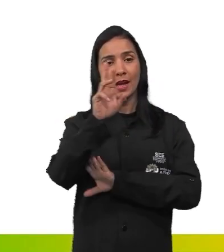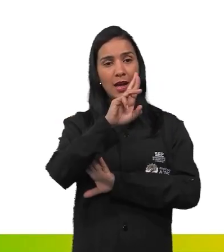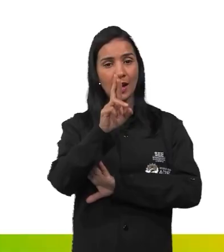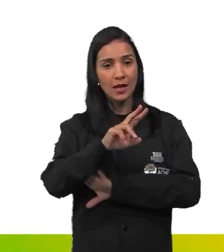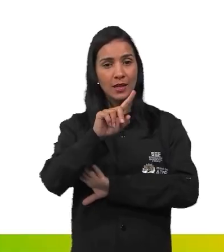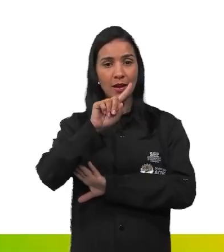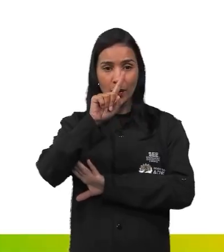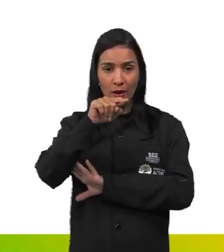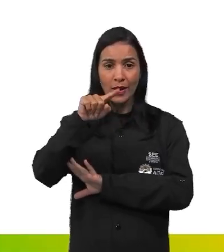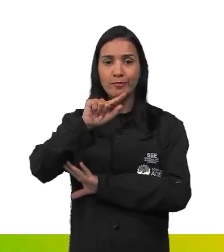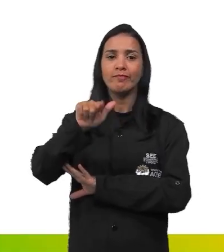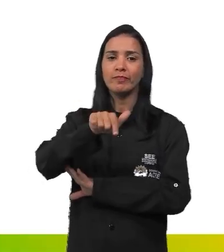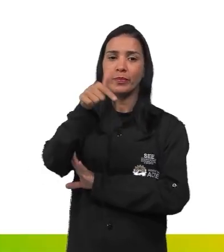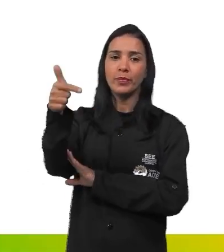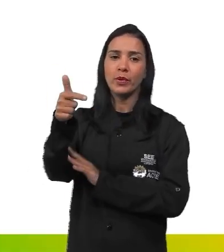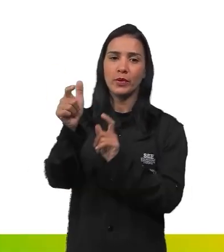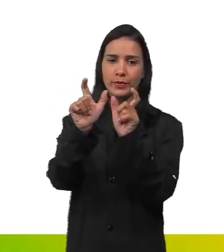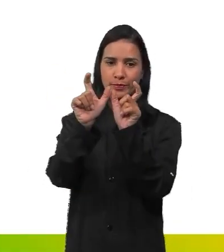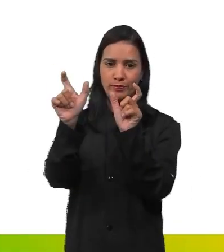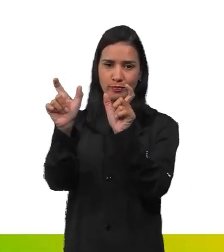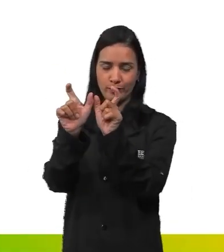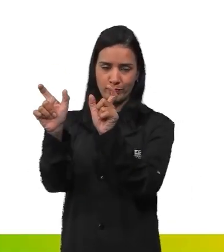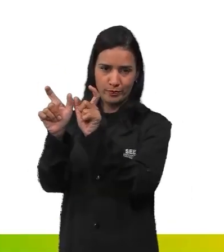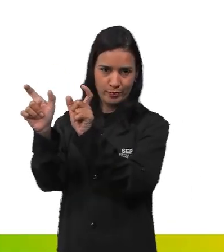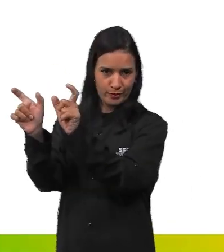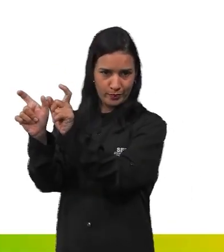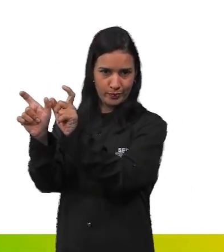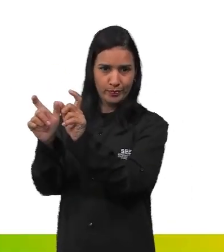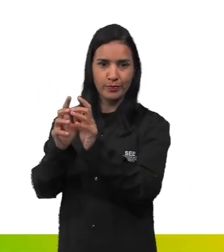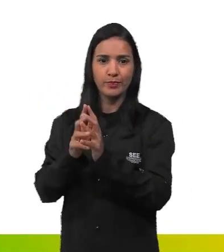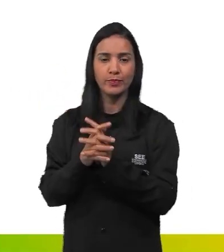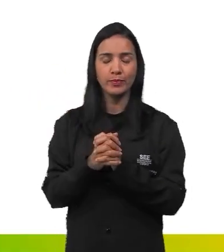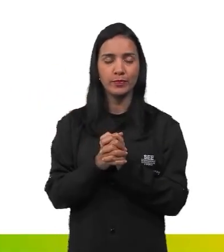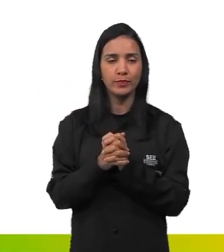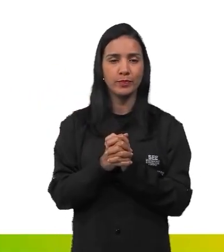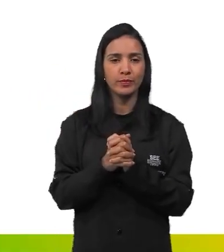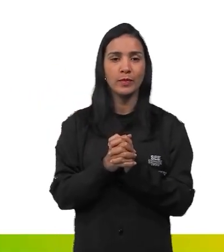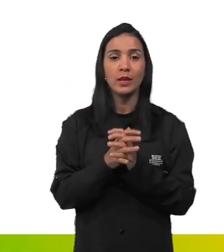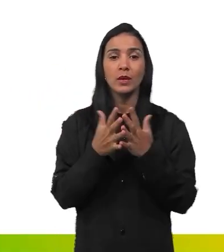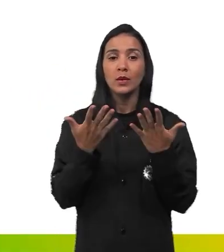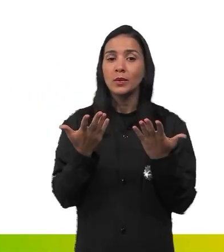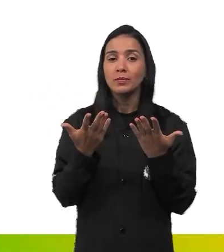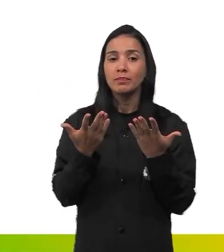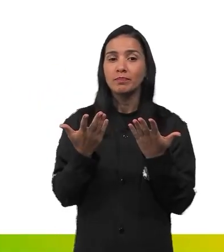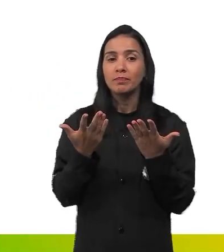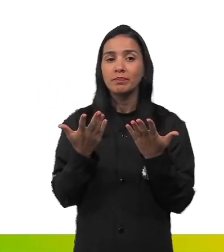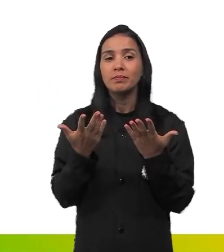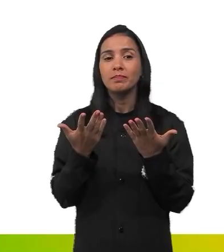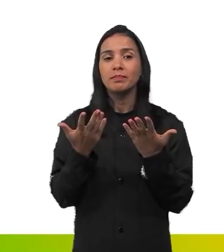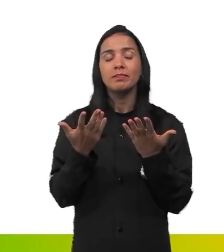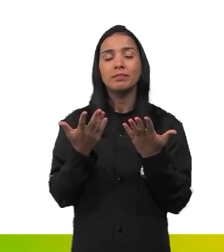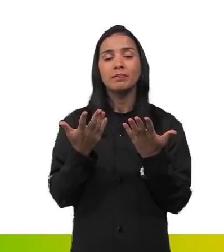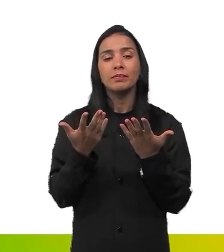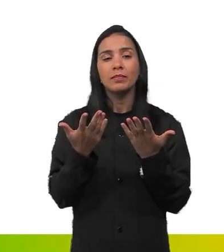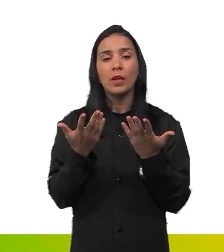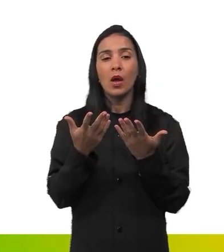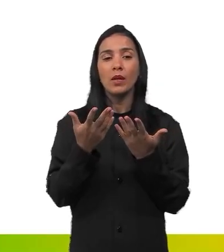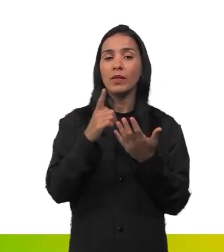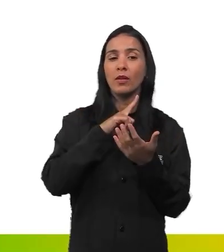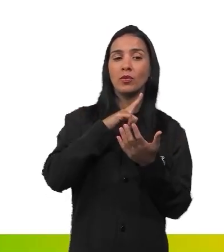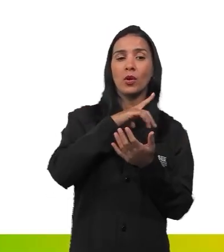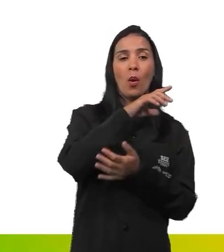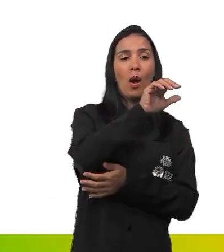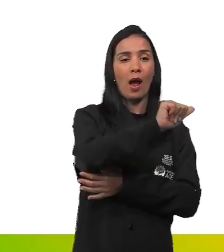termo, que é o AN. Então, isso aqui é A1